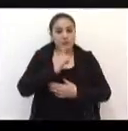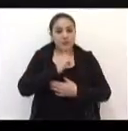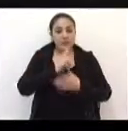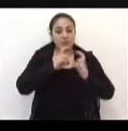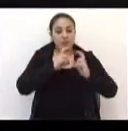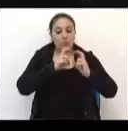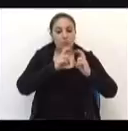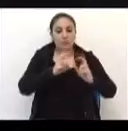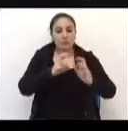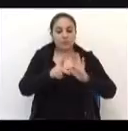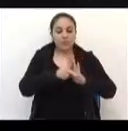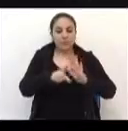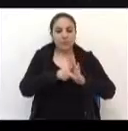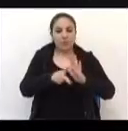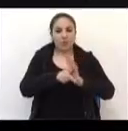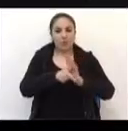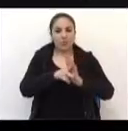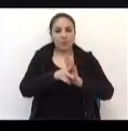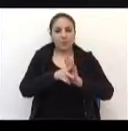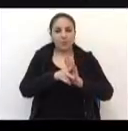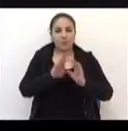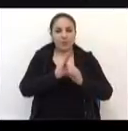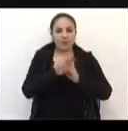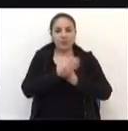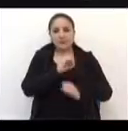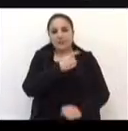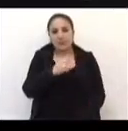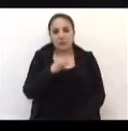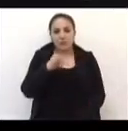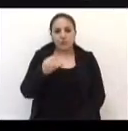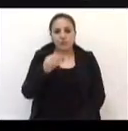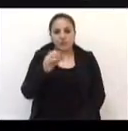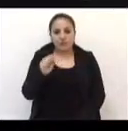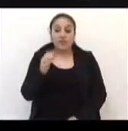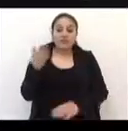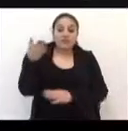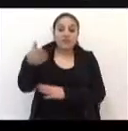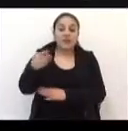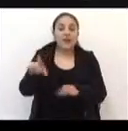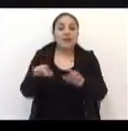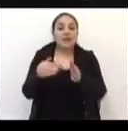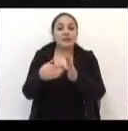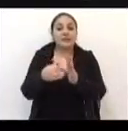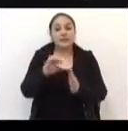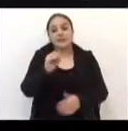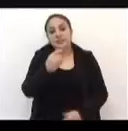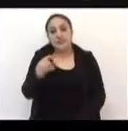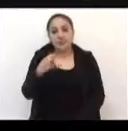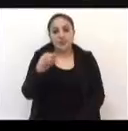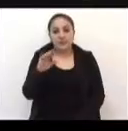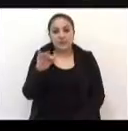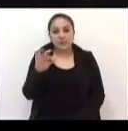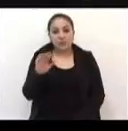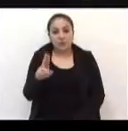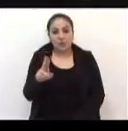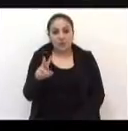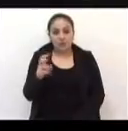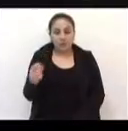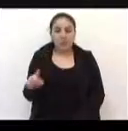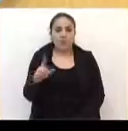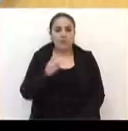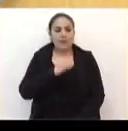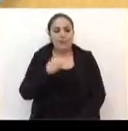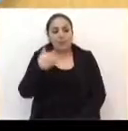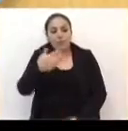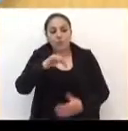da universidade, ou o bairro São José pelo centro, que vai a São Cristóvão. Mas naquela região ali que é por fora do centro da cidade não tem essa linha de